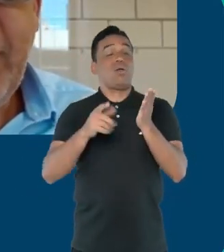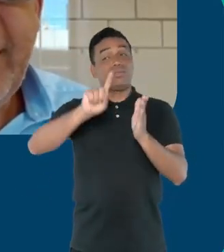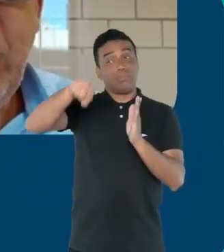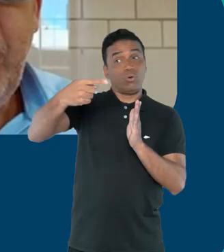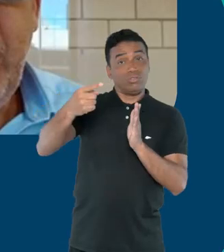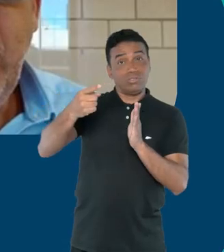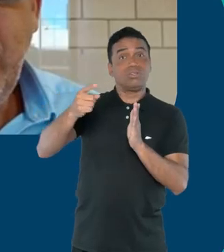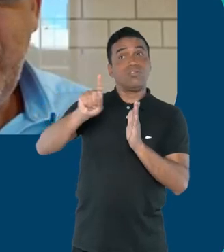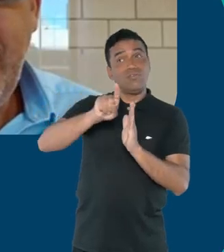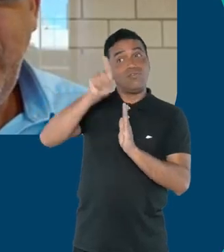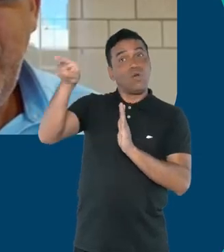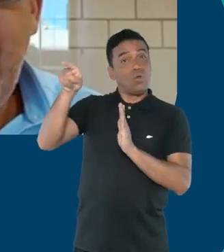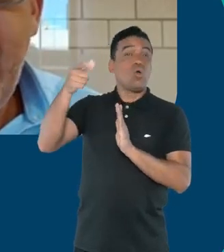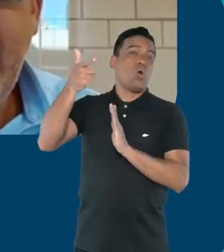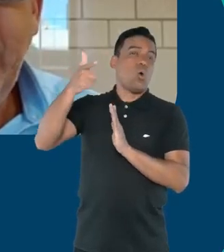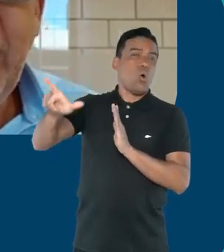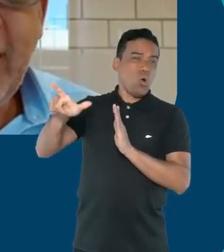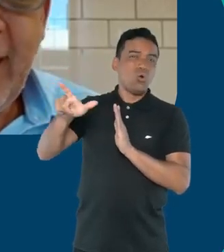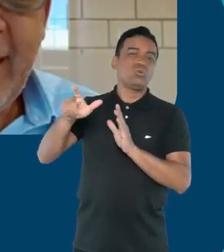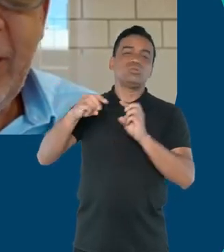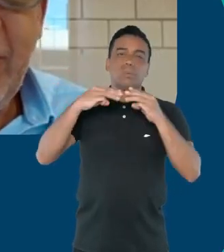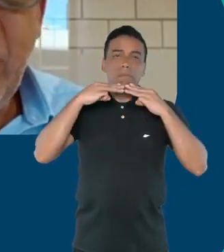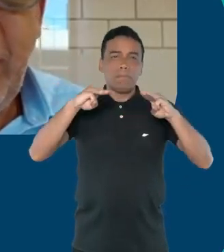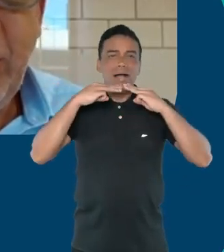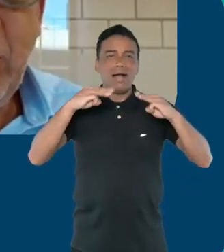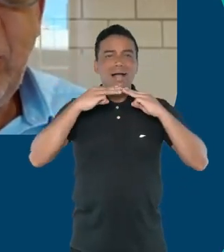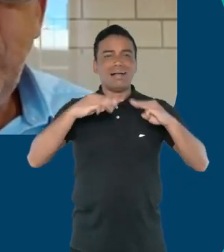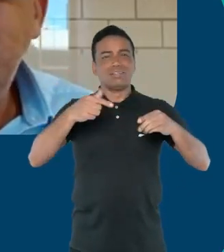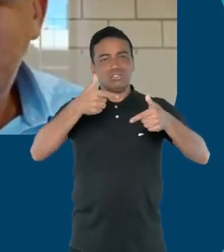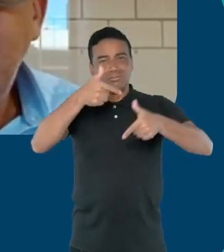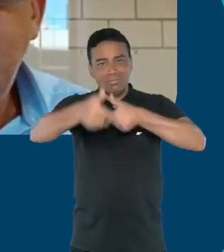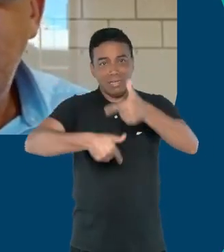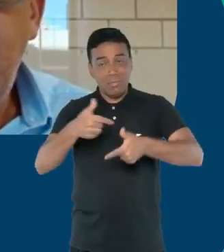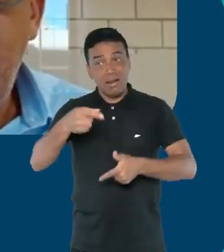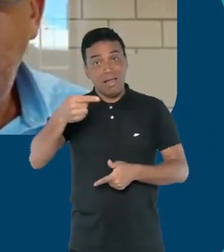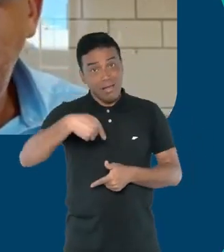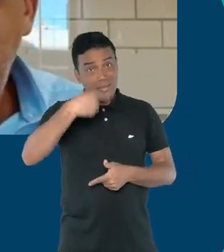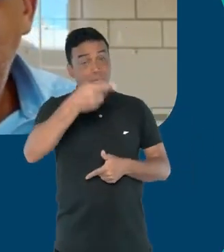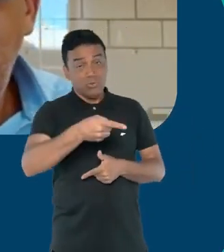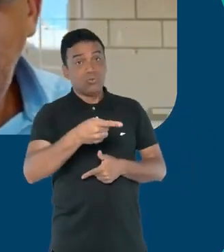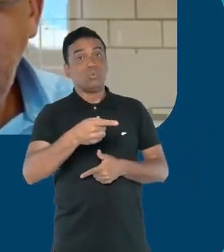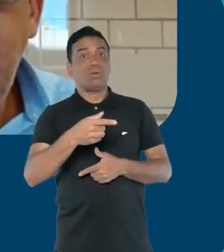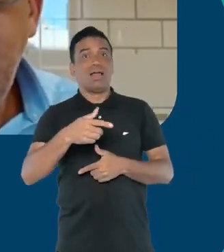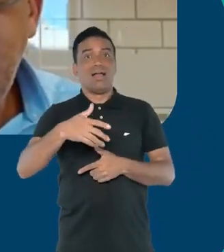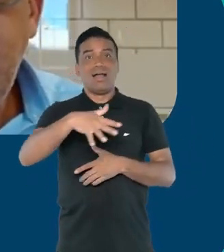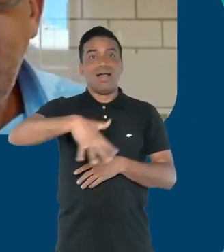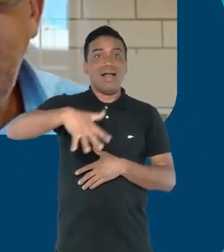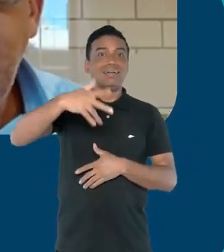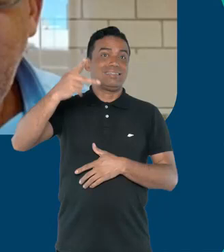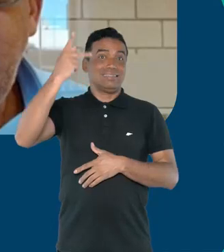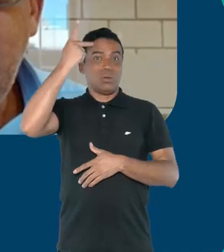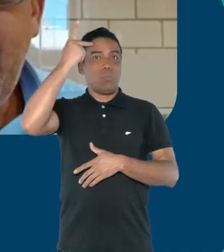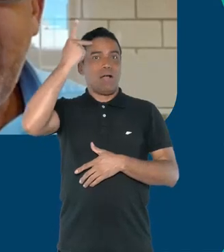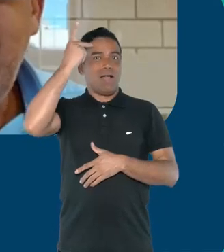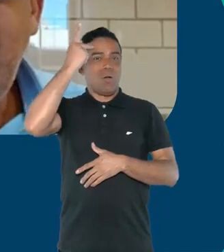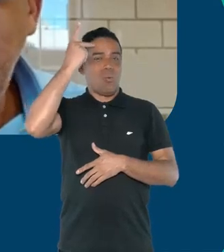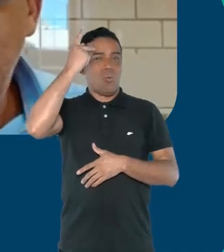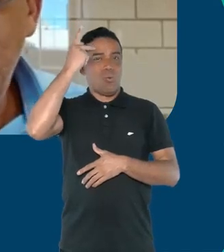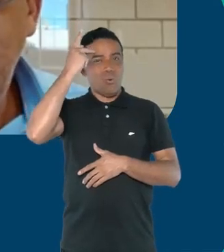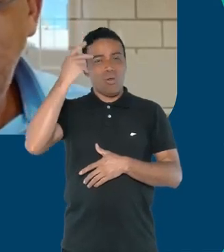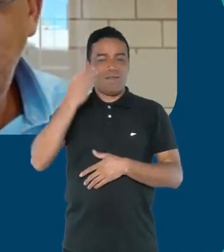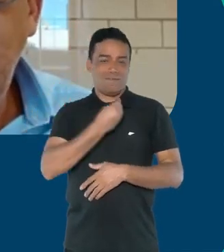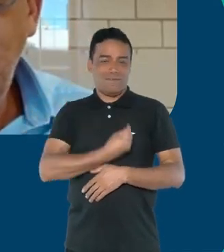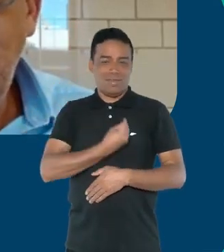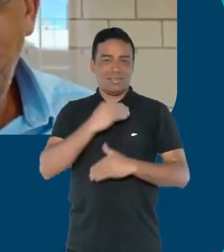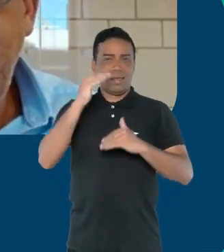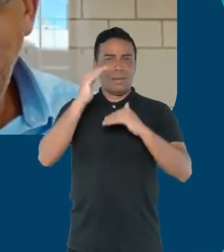saí, passei um período trabalhando em marketing, até que finalmente eu fui para o estado de São Paulo, onde, digamos assim, fiz uma carreira mais